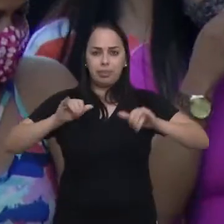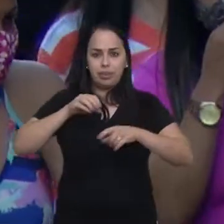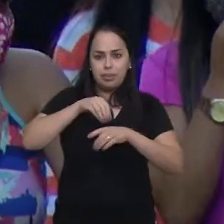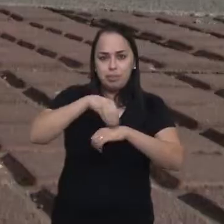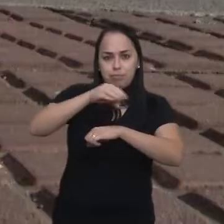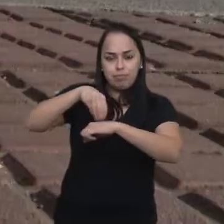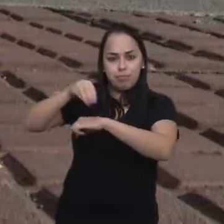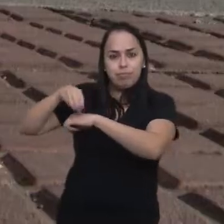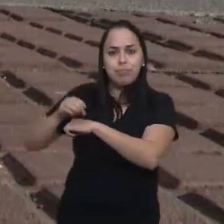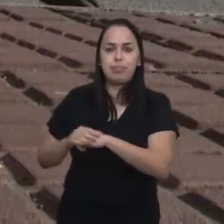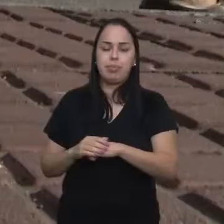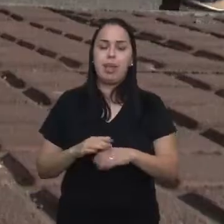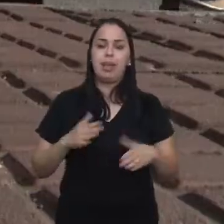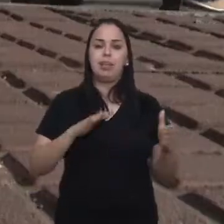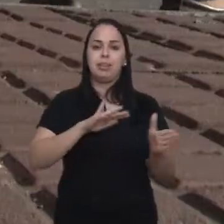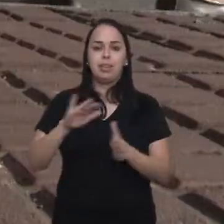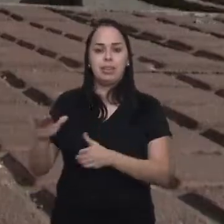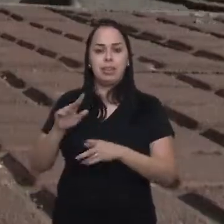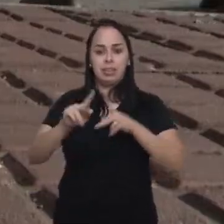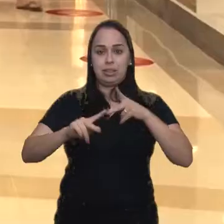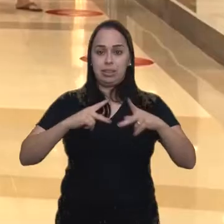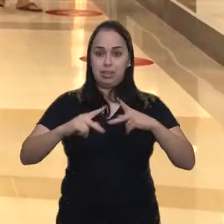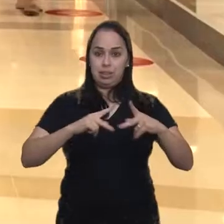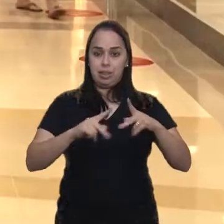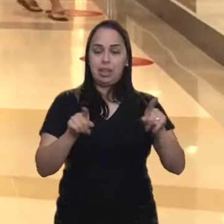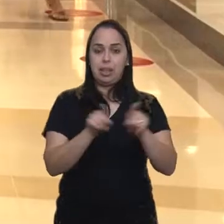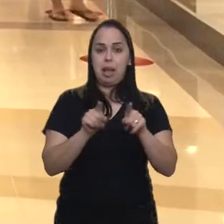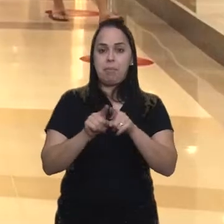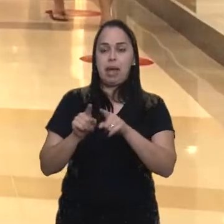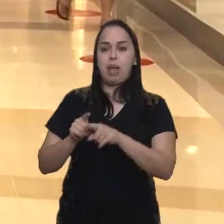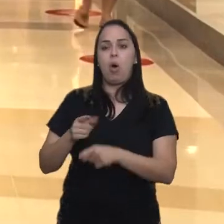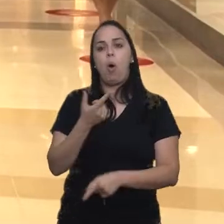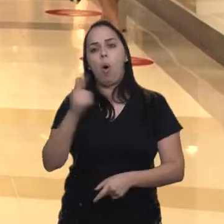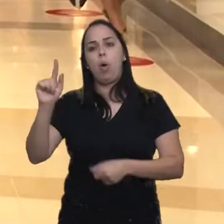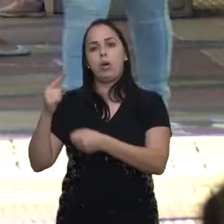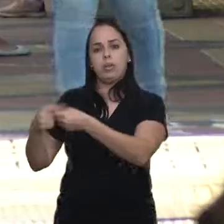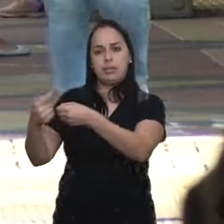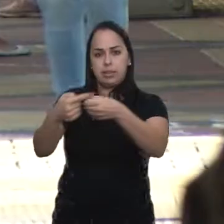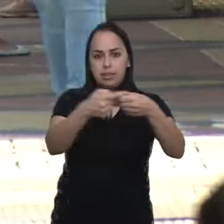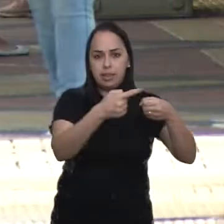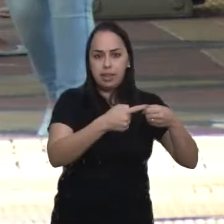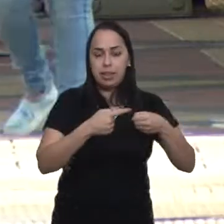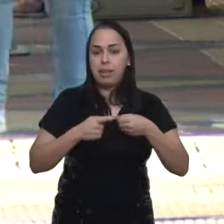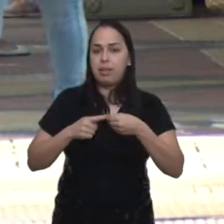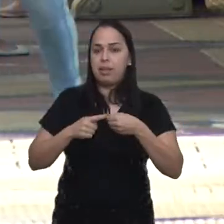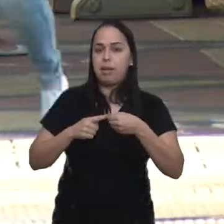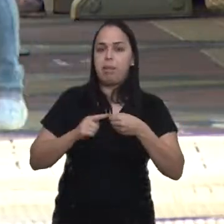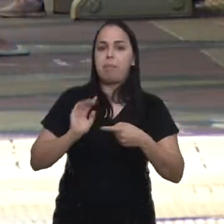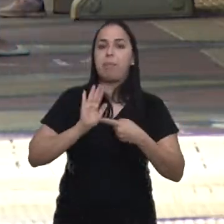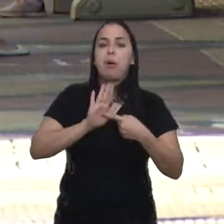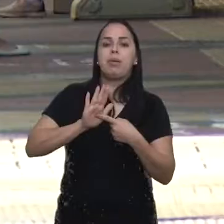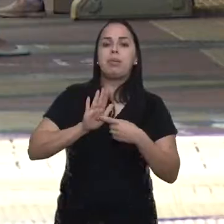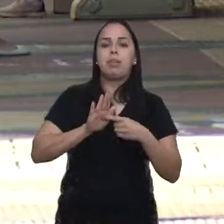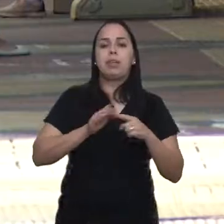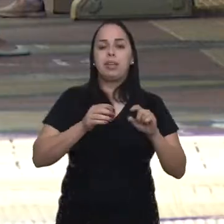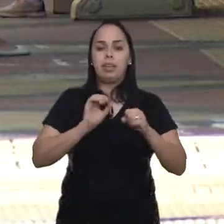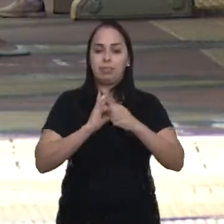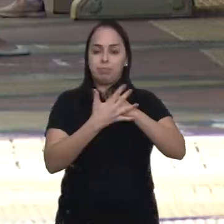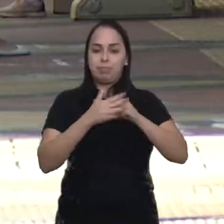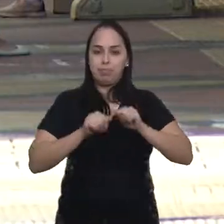últimas semanas, São José dos Campos, assim como a maior parte das cidades do país, registraram aumento nos casos